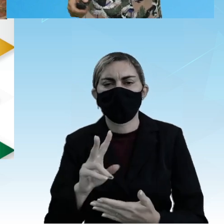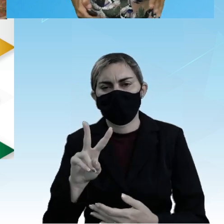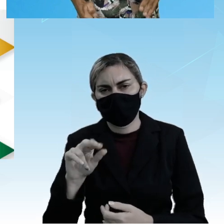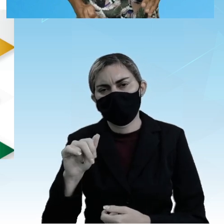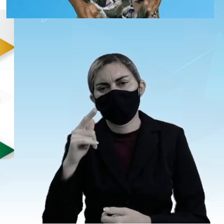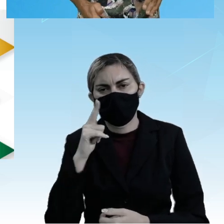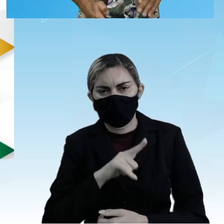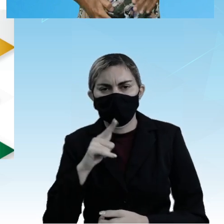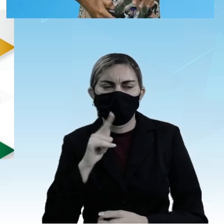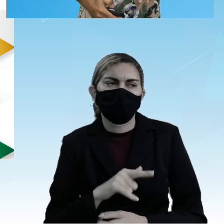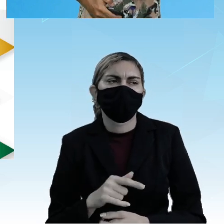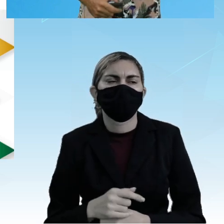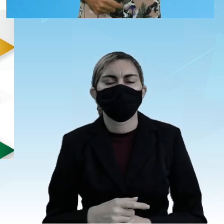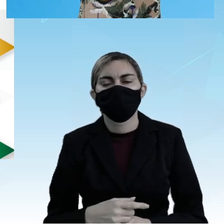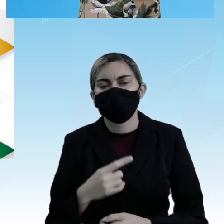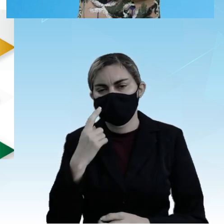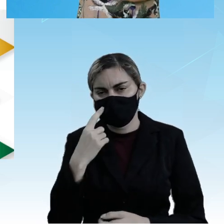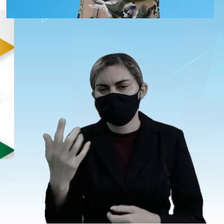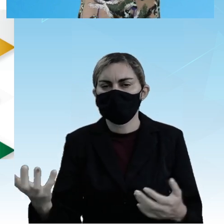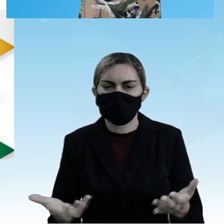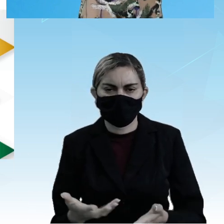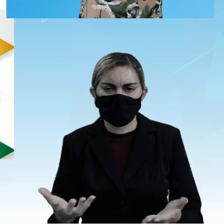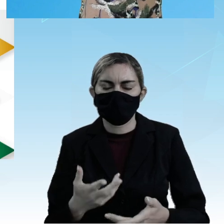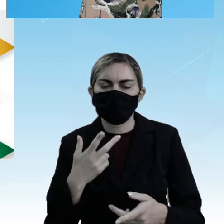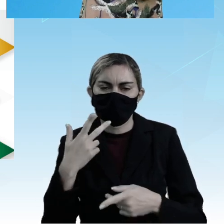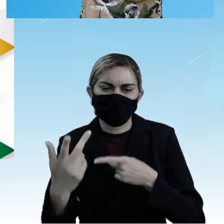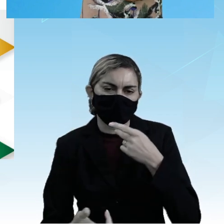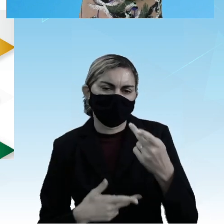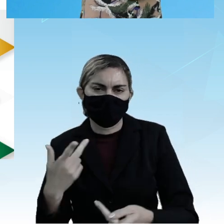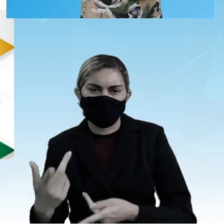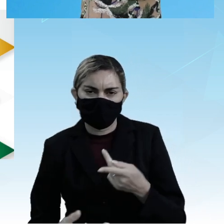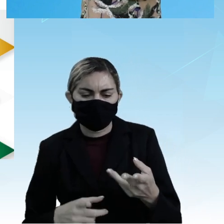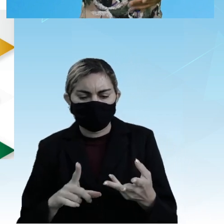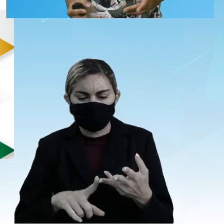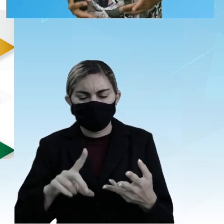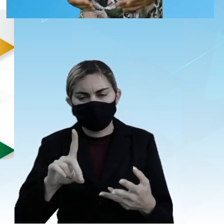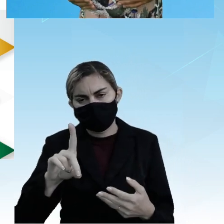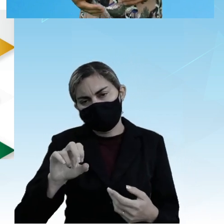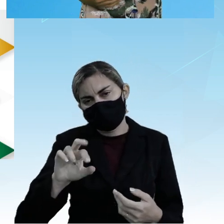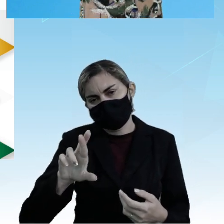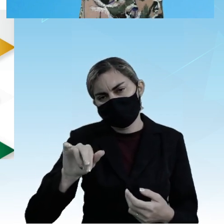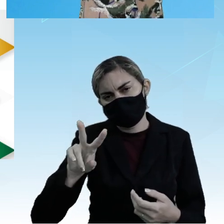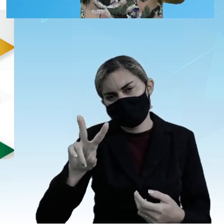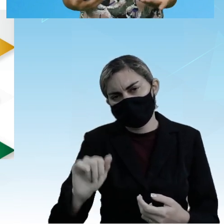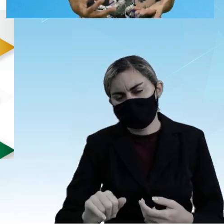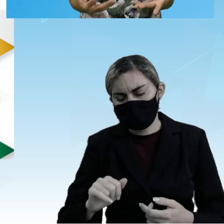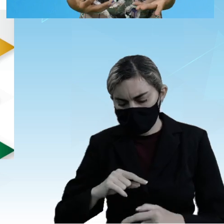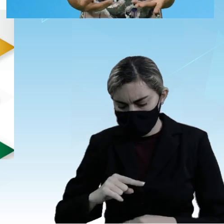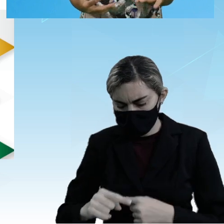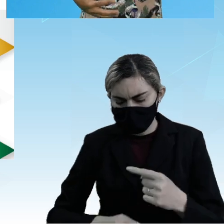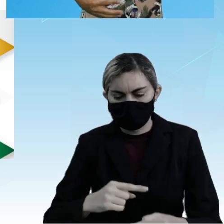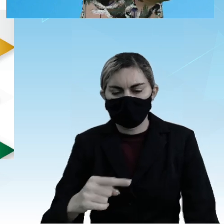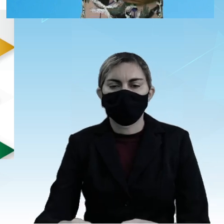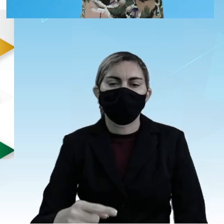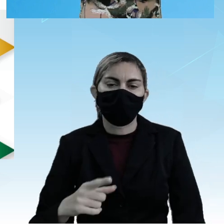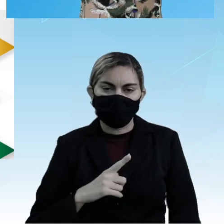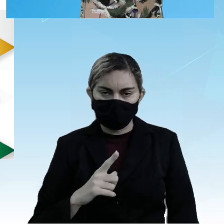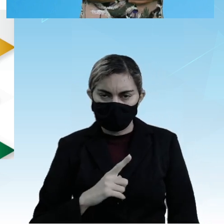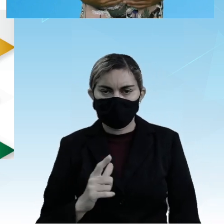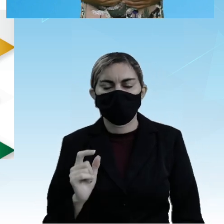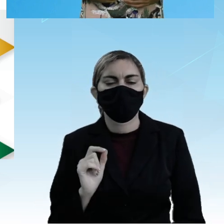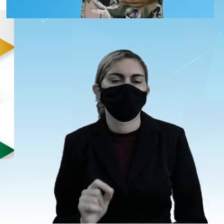vantagem. E agora irei falar sobre a deriva genética. O que é a deriva genética? Ela vai